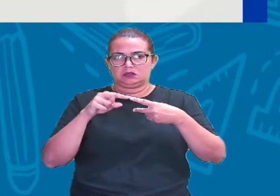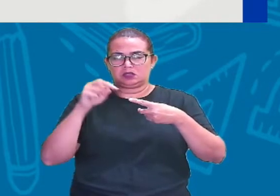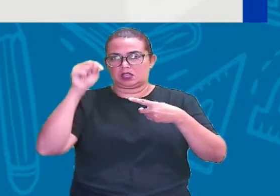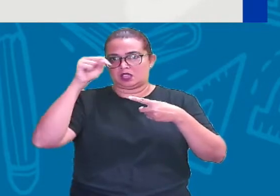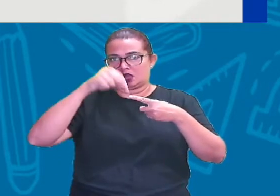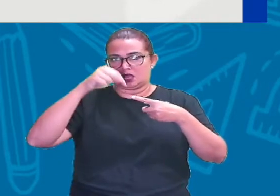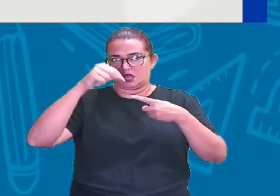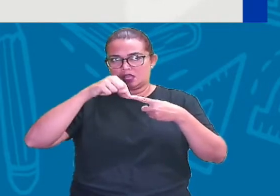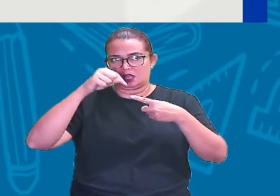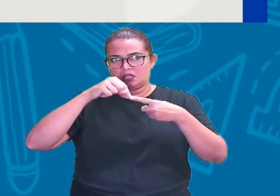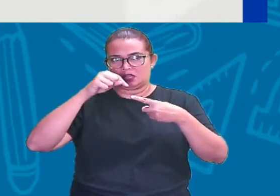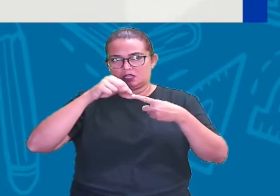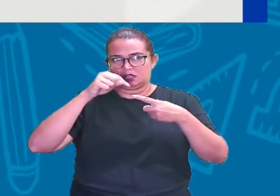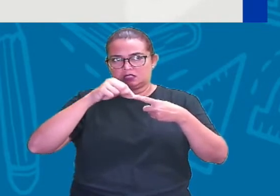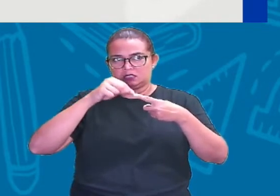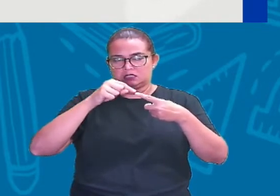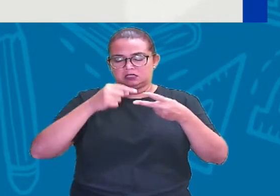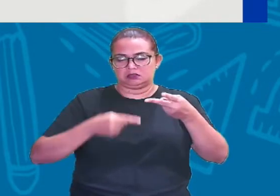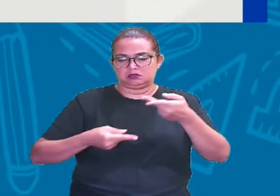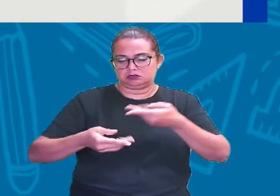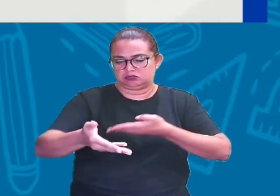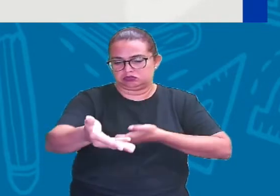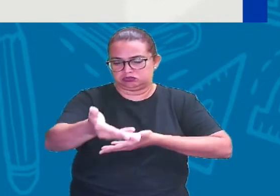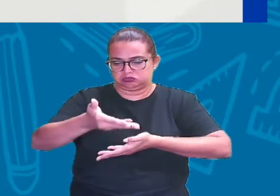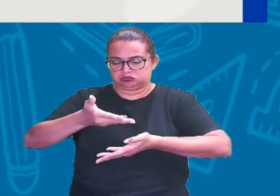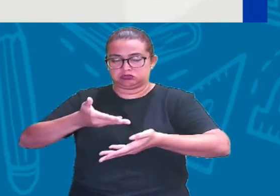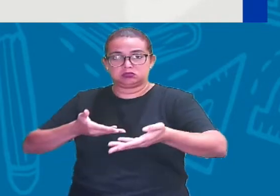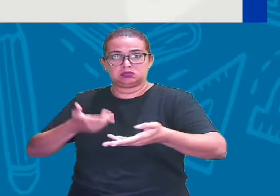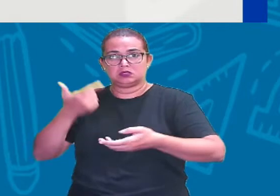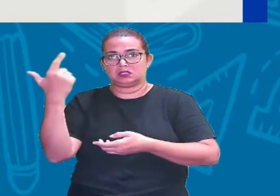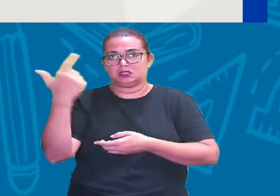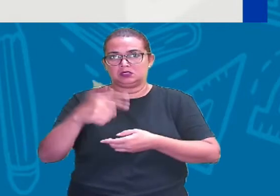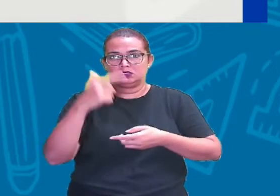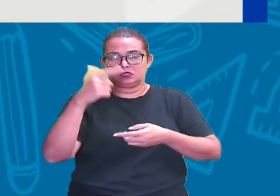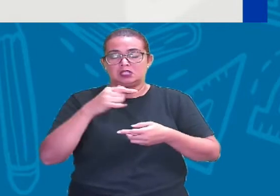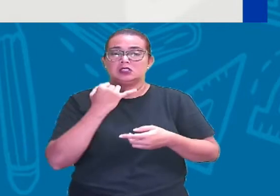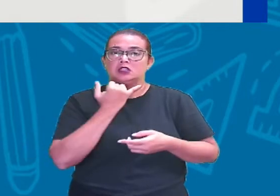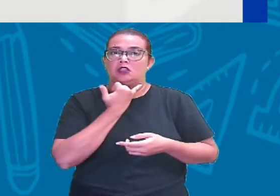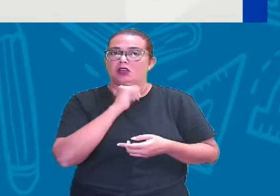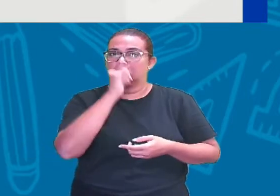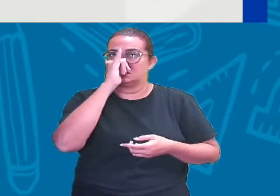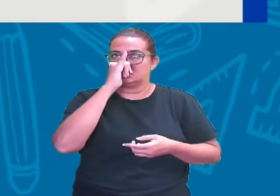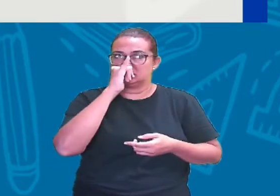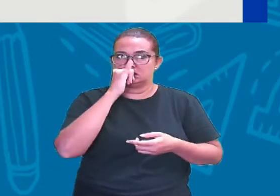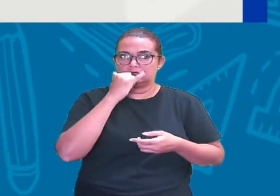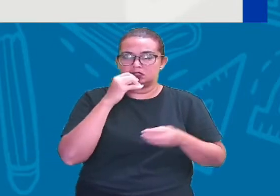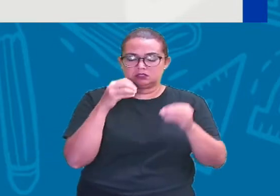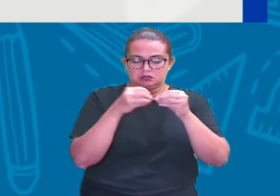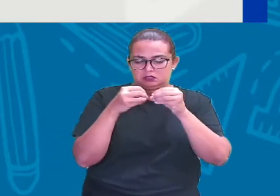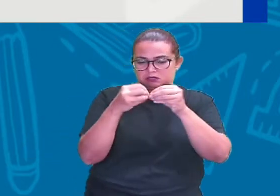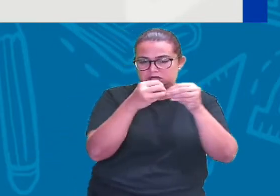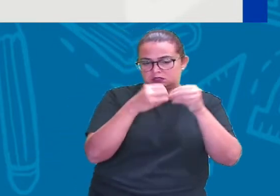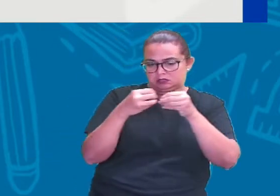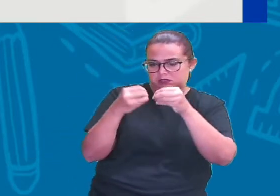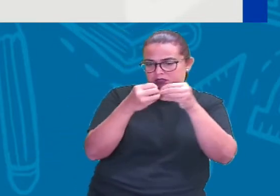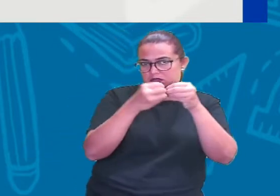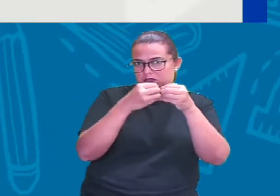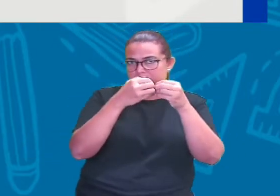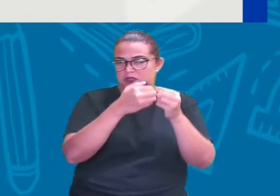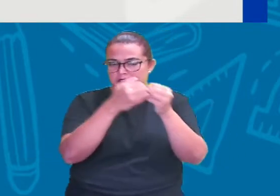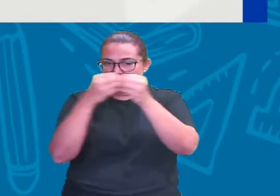transmissão, ou seja, transporte de matéria, tá? Mas somente transmissão de energia entre partículas vizinhas, tá